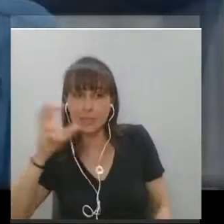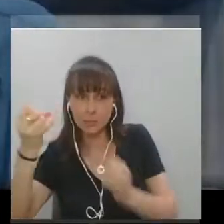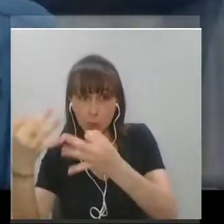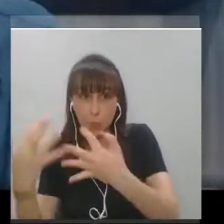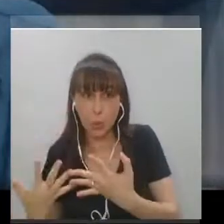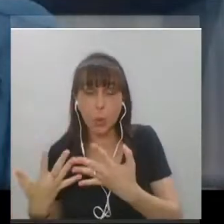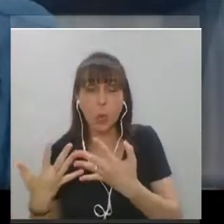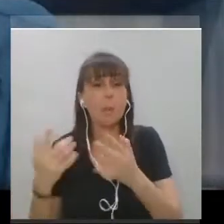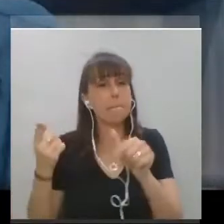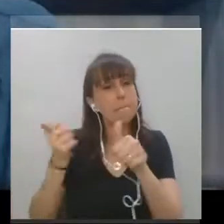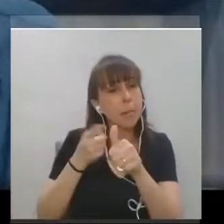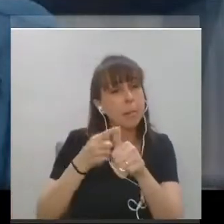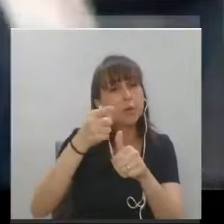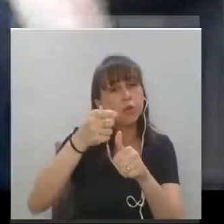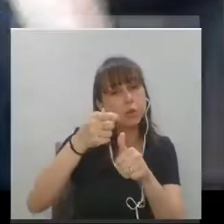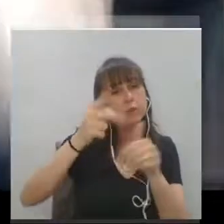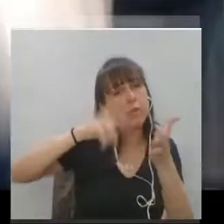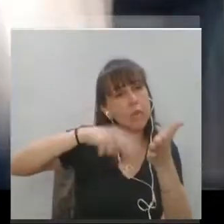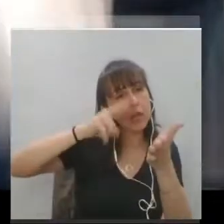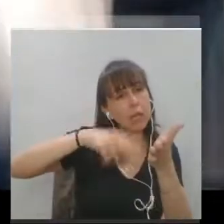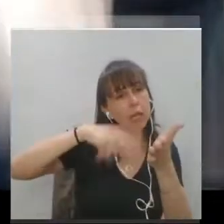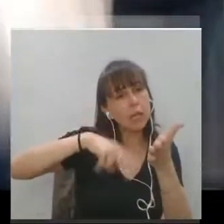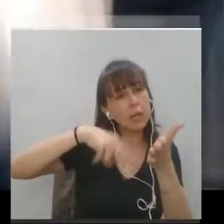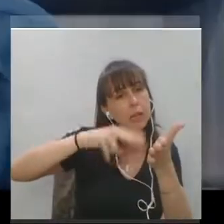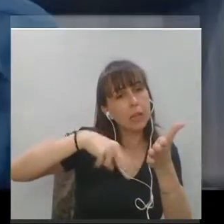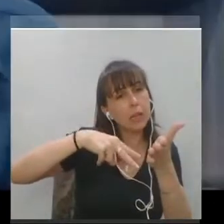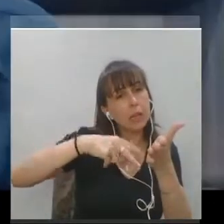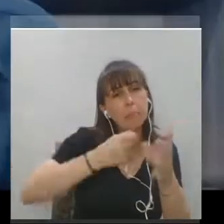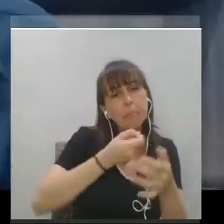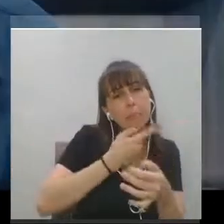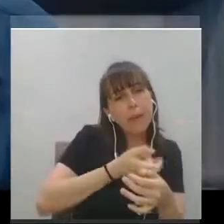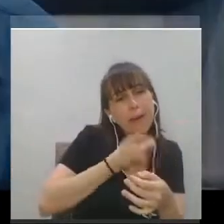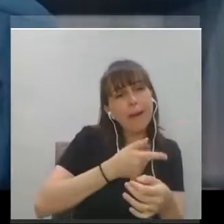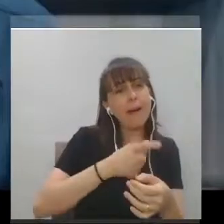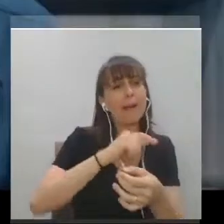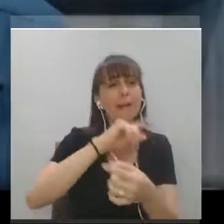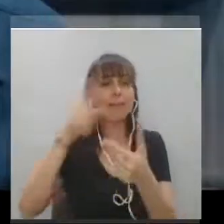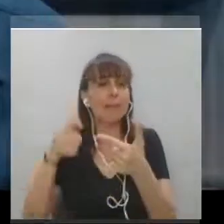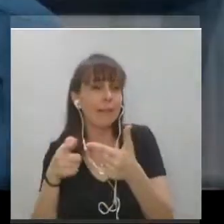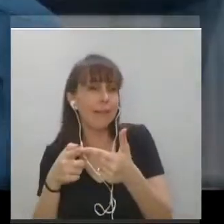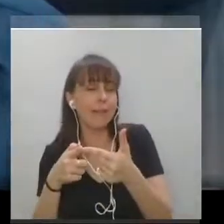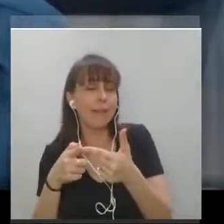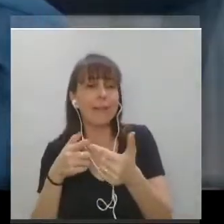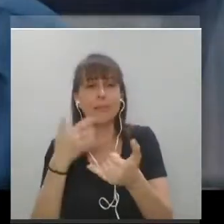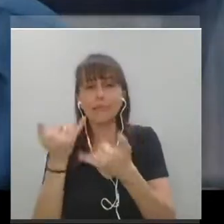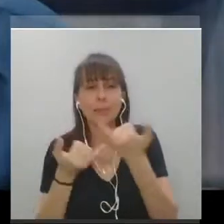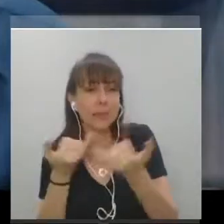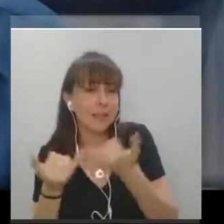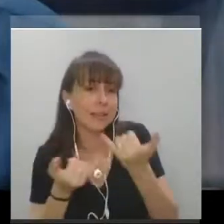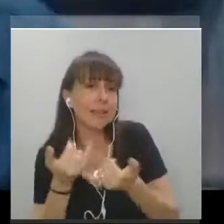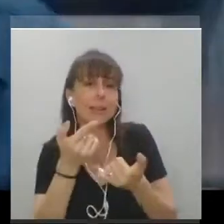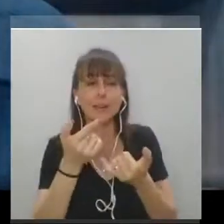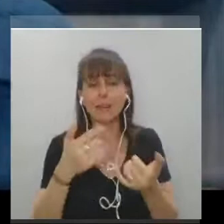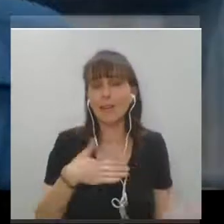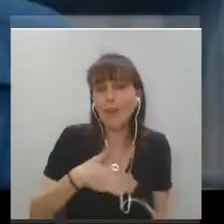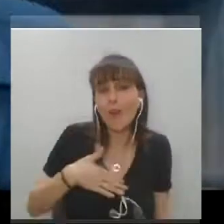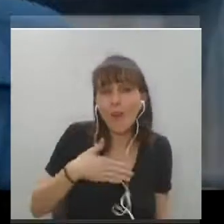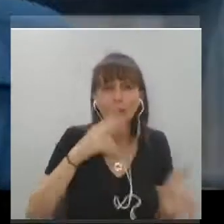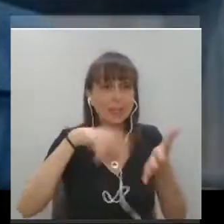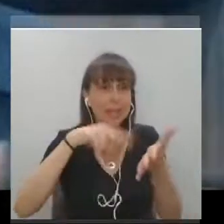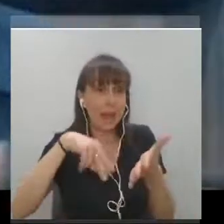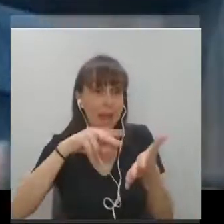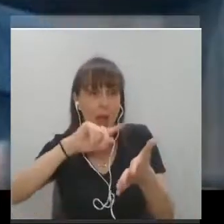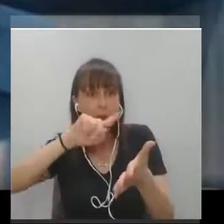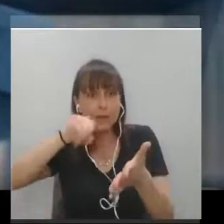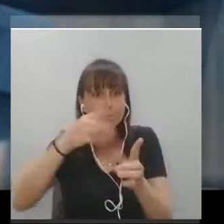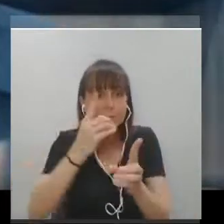de informação. Vai chegar uma época em que você vai achar um livro que vai fazer toda a diferença. E esse único livro é que vai